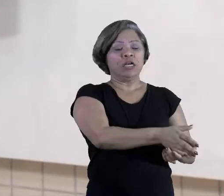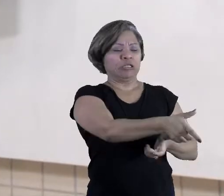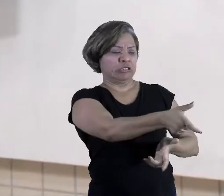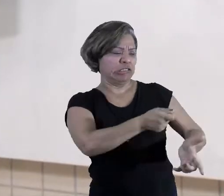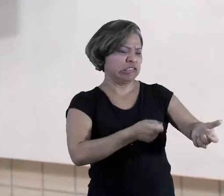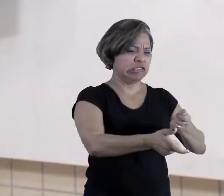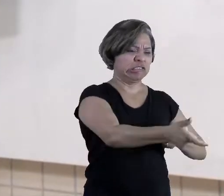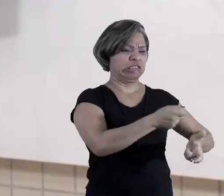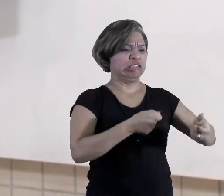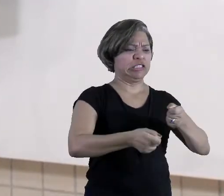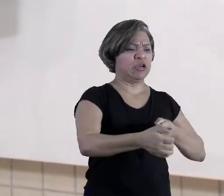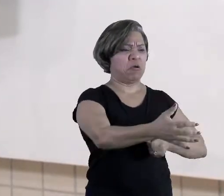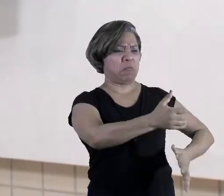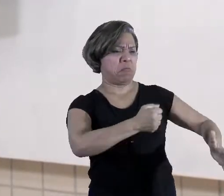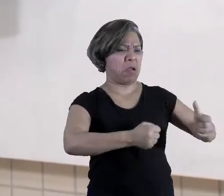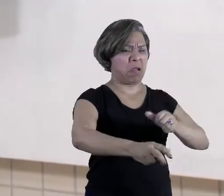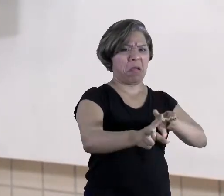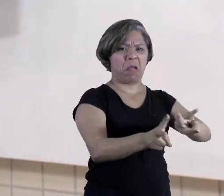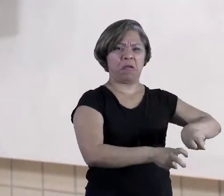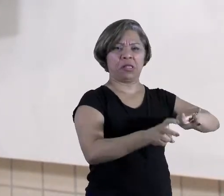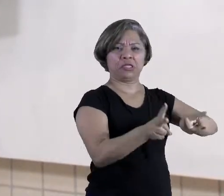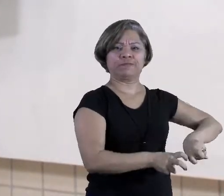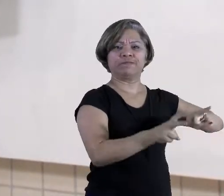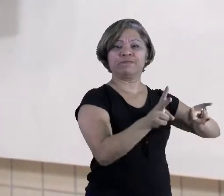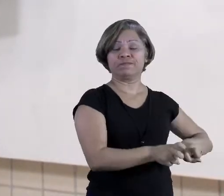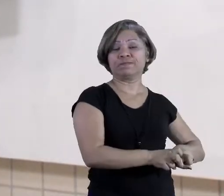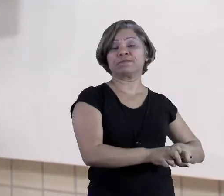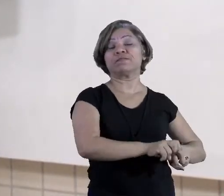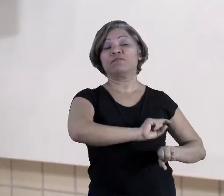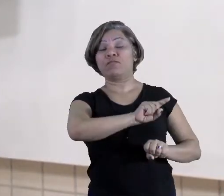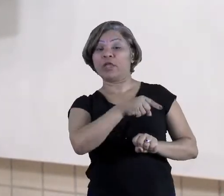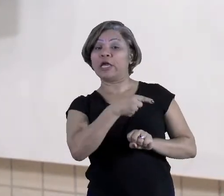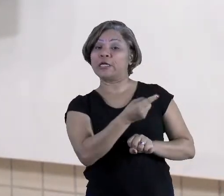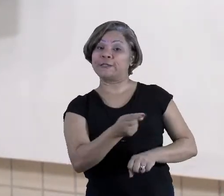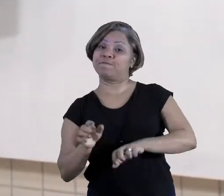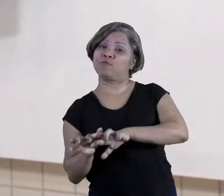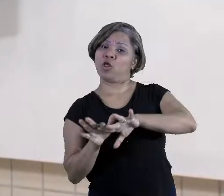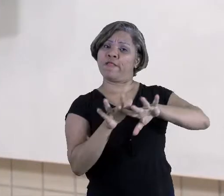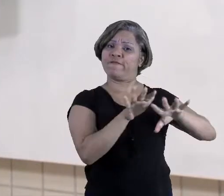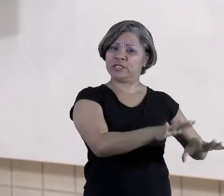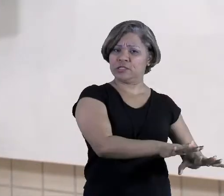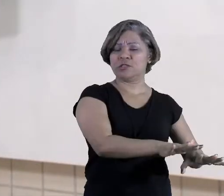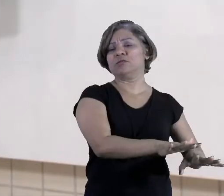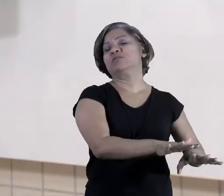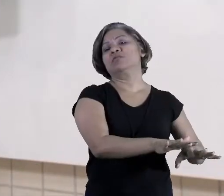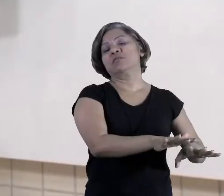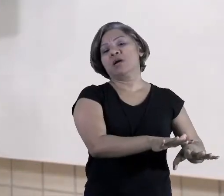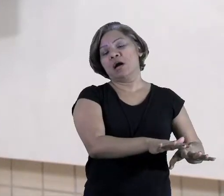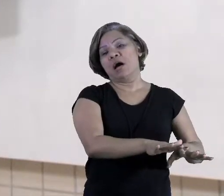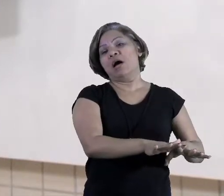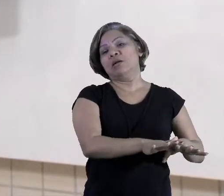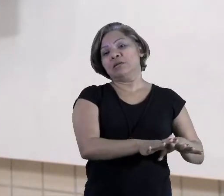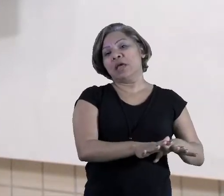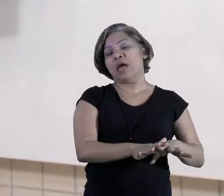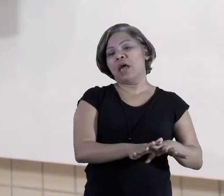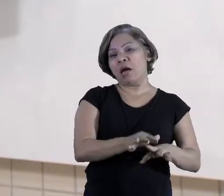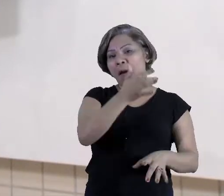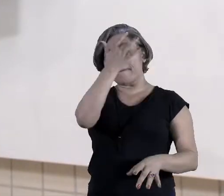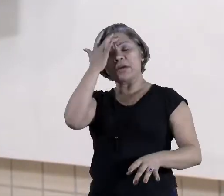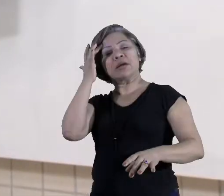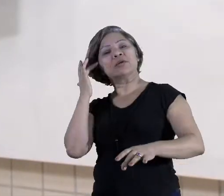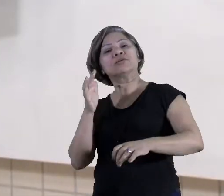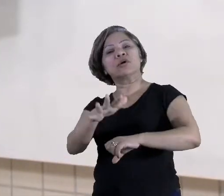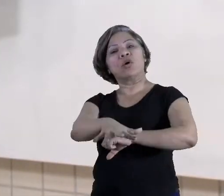saquear aquele depósito. Logo após também essa invasão, esses colonos também eles vão entrar em conflito contra